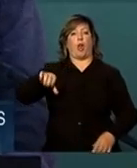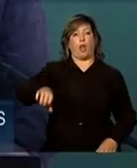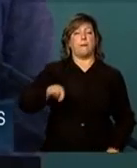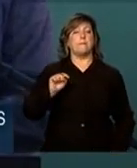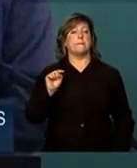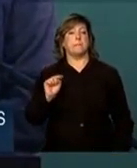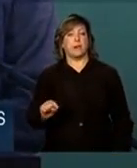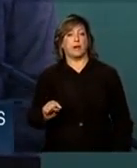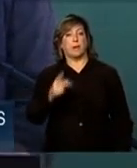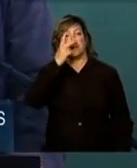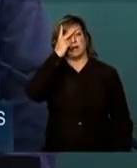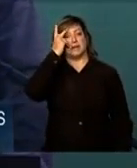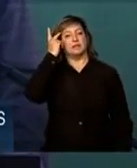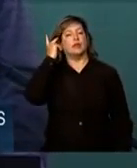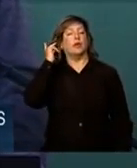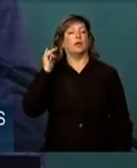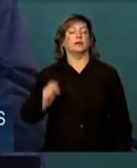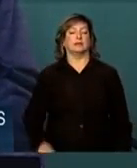mil pessoas.